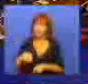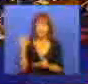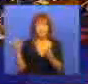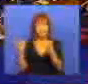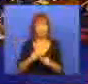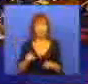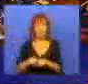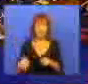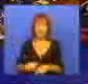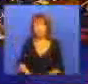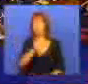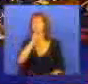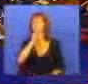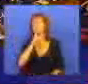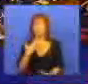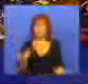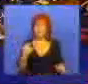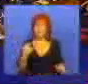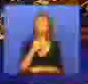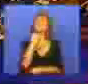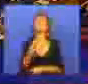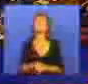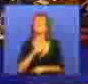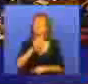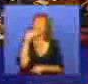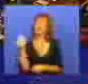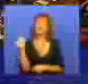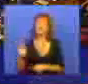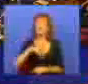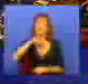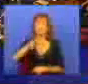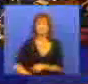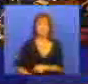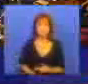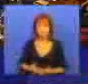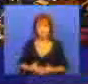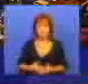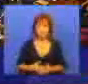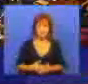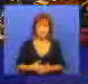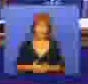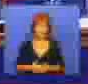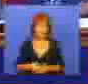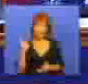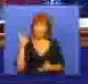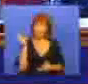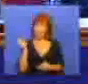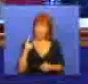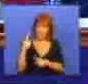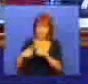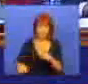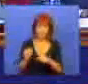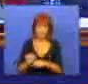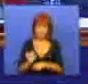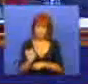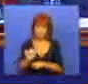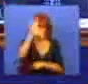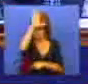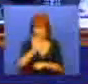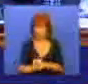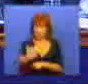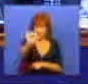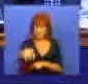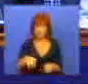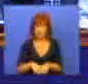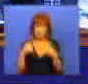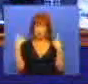é um orçamento para silenciar a voz da juventude portuguesa. Nos 2 anos e meio da vossa